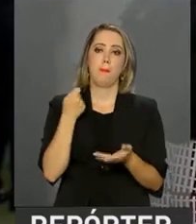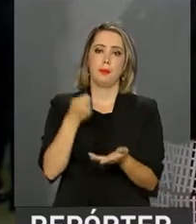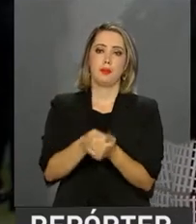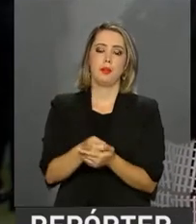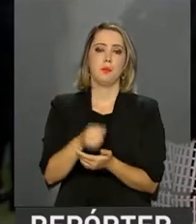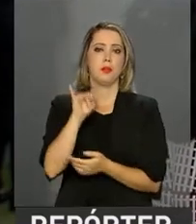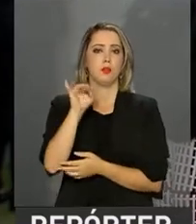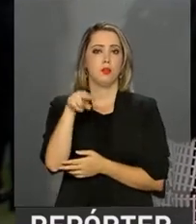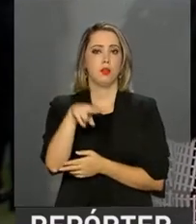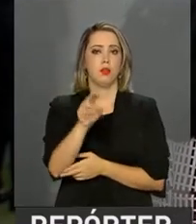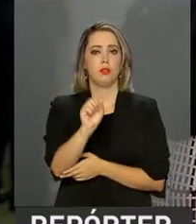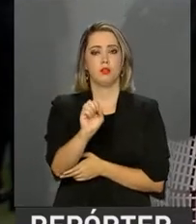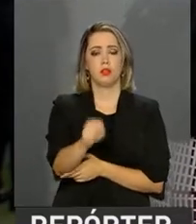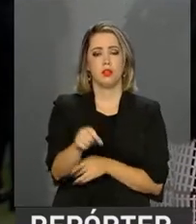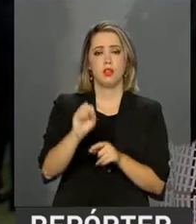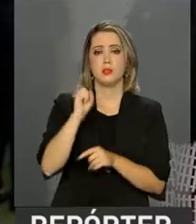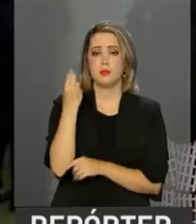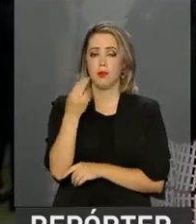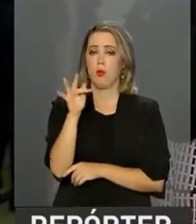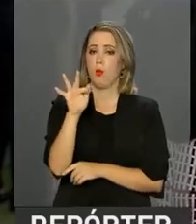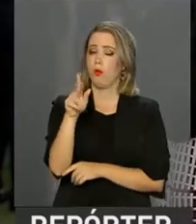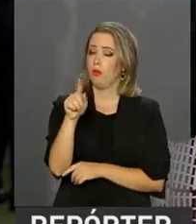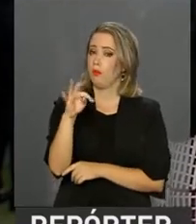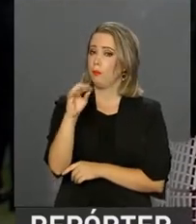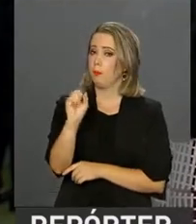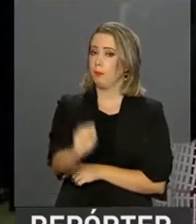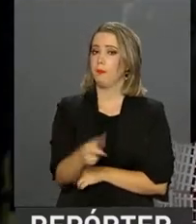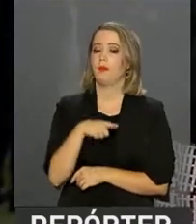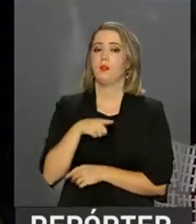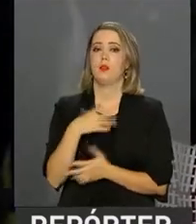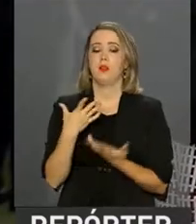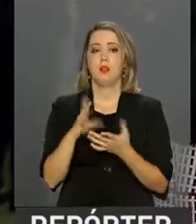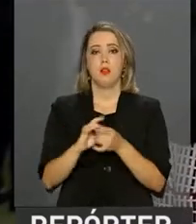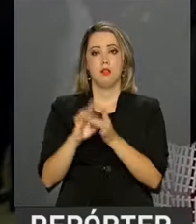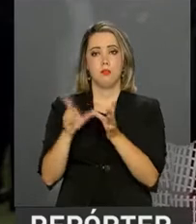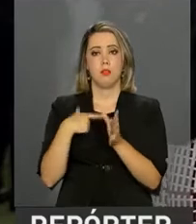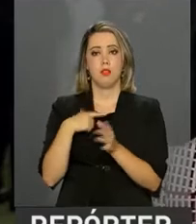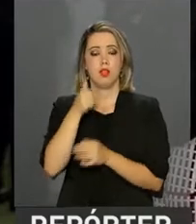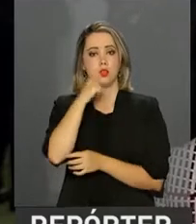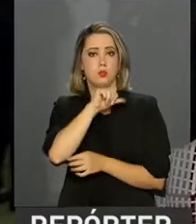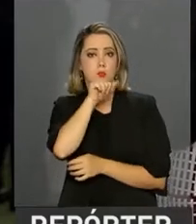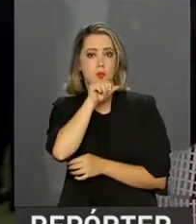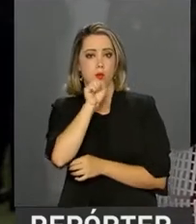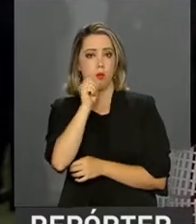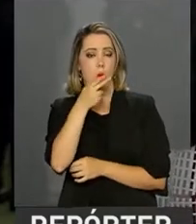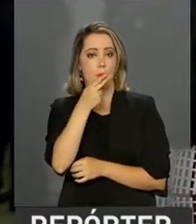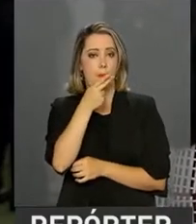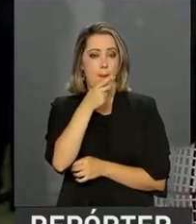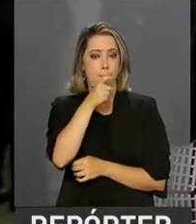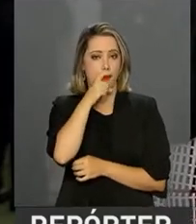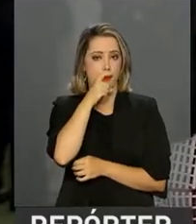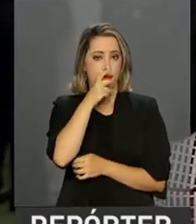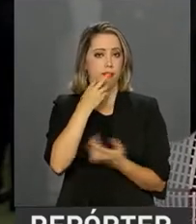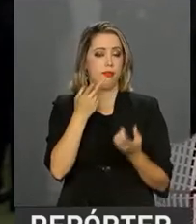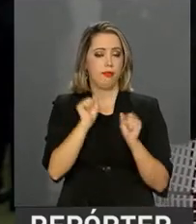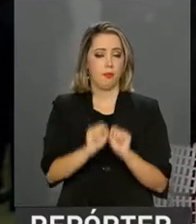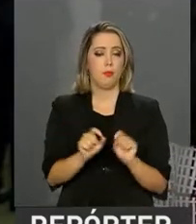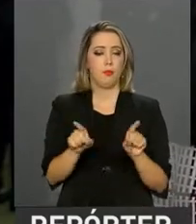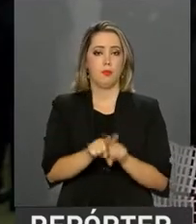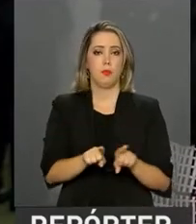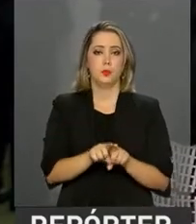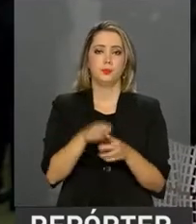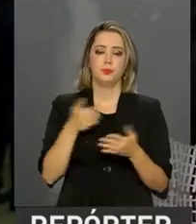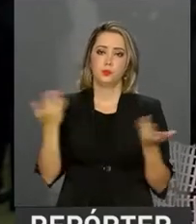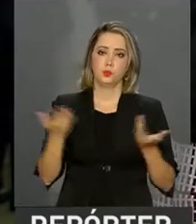Previdência Social e ao FGTS, a licença maternidade e paternidade. Então é isso que a gente vai acompanhar